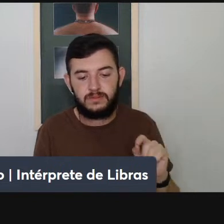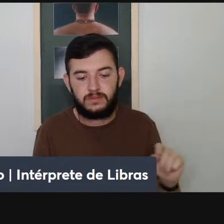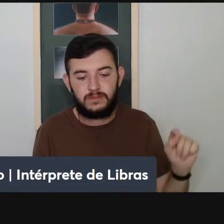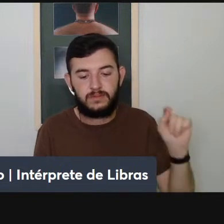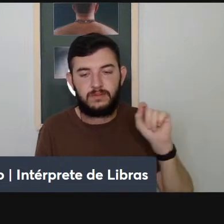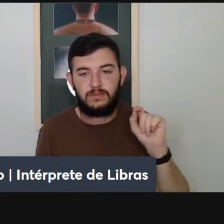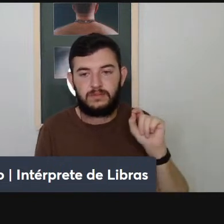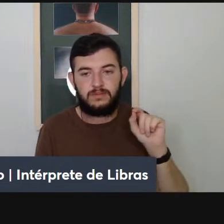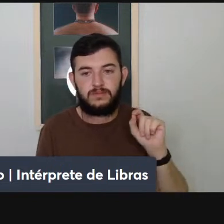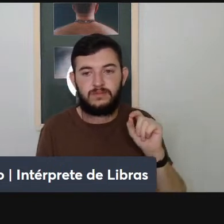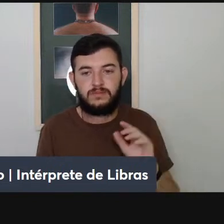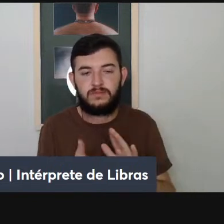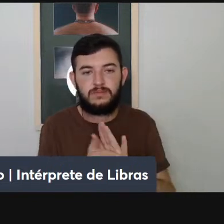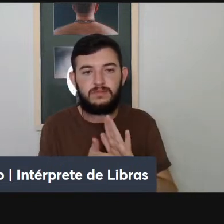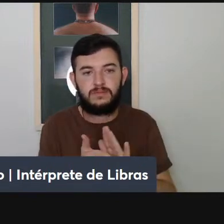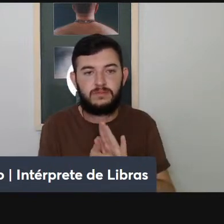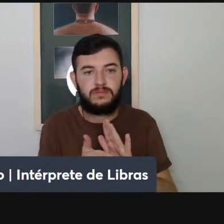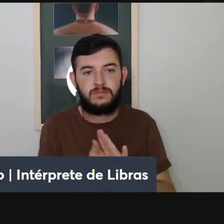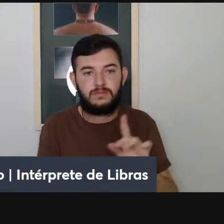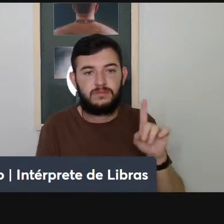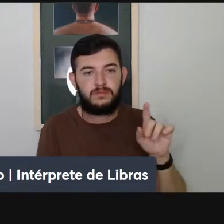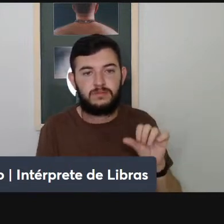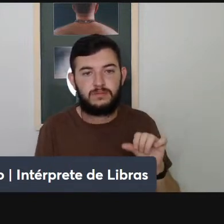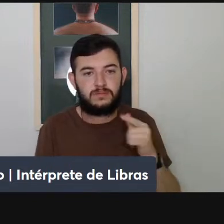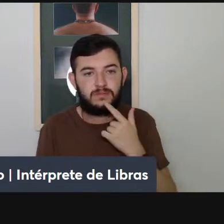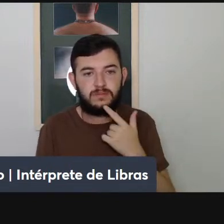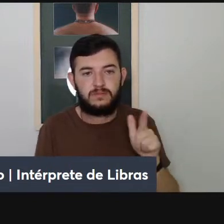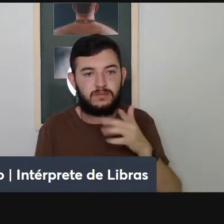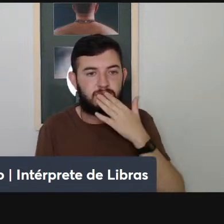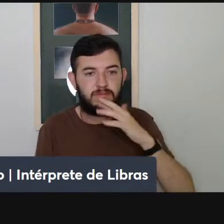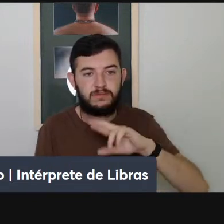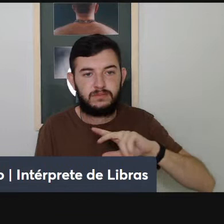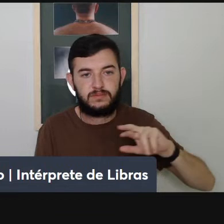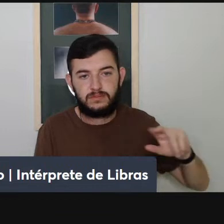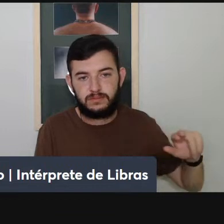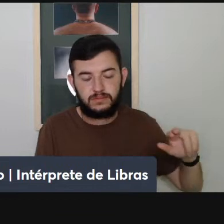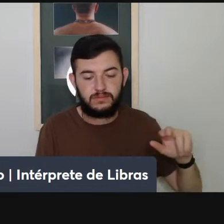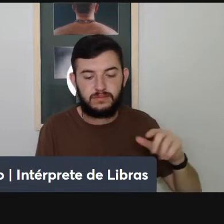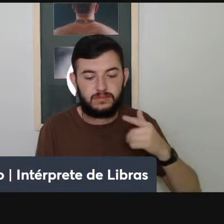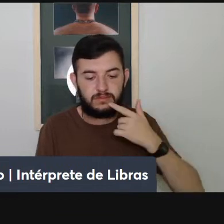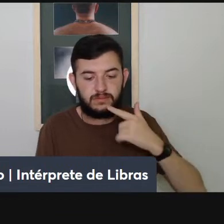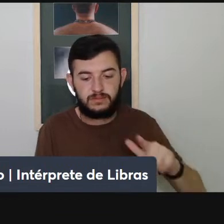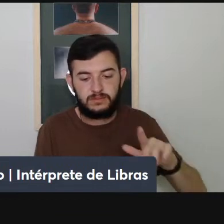línguas, né? Para além do inglês. Em língua portuguesa, nós